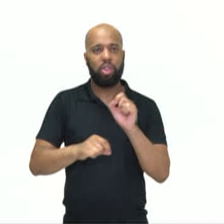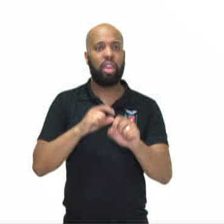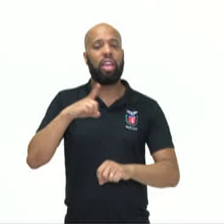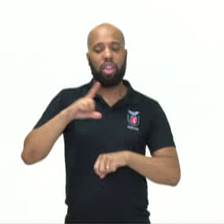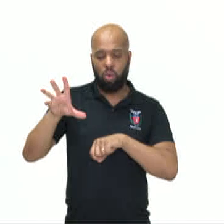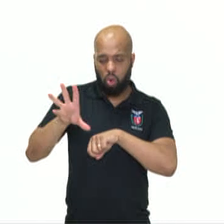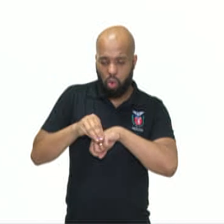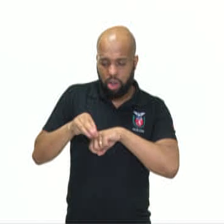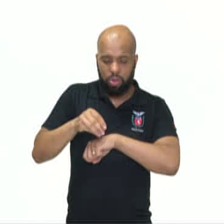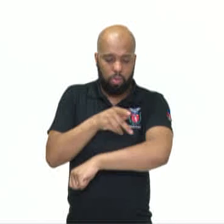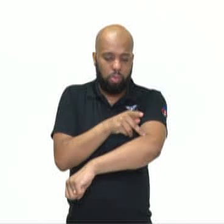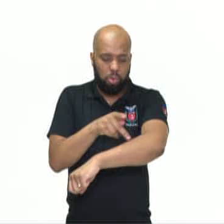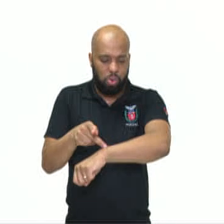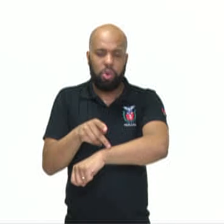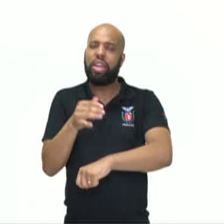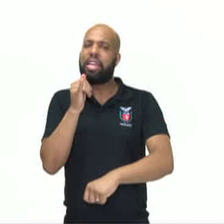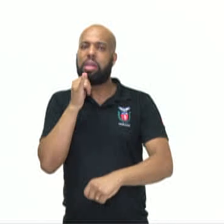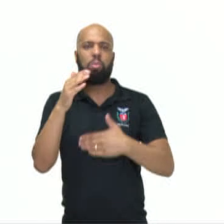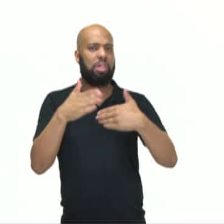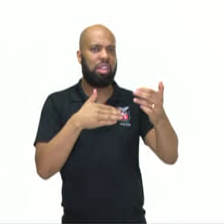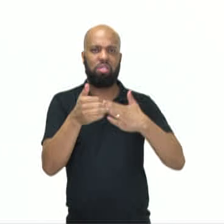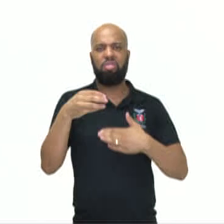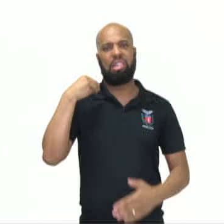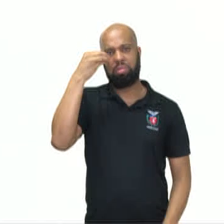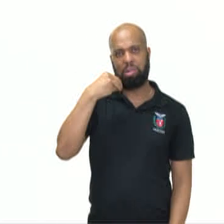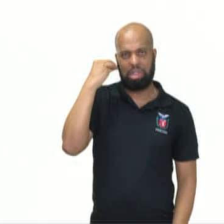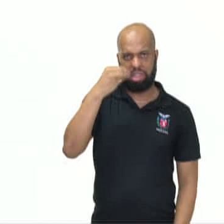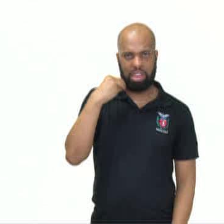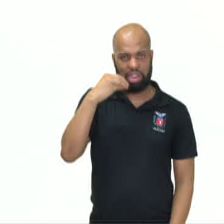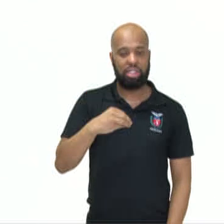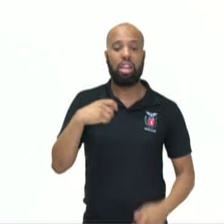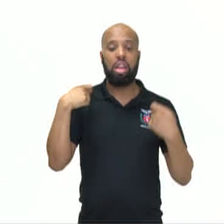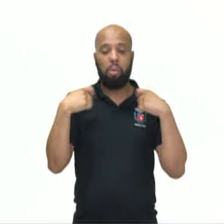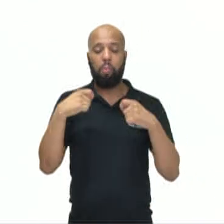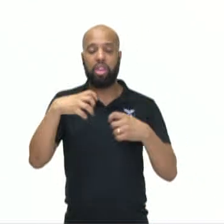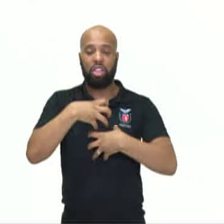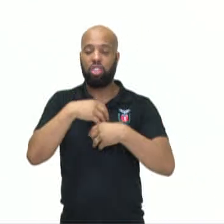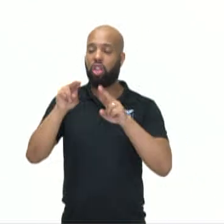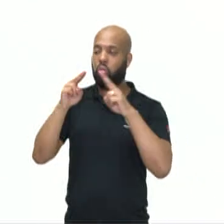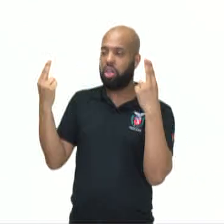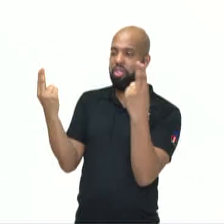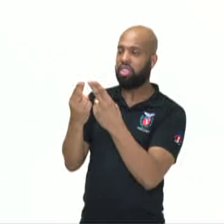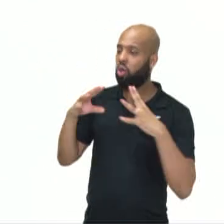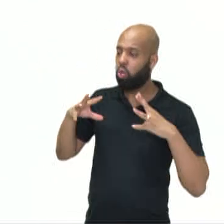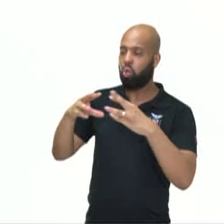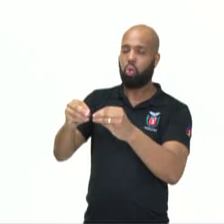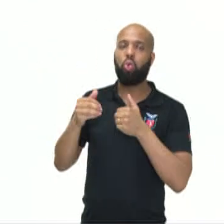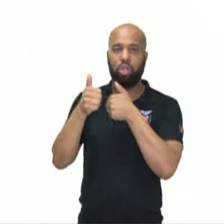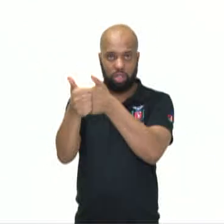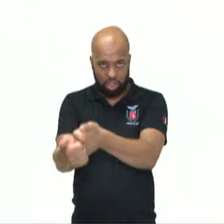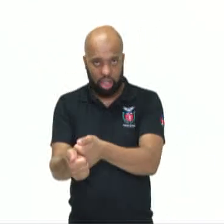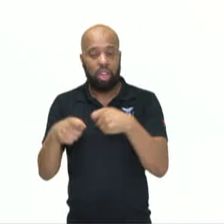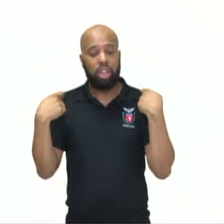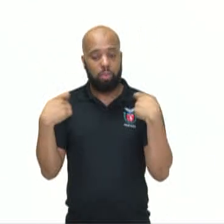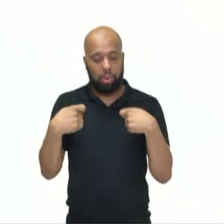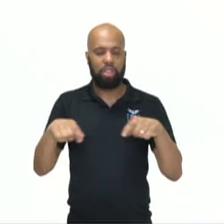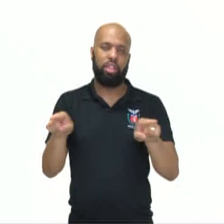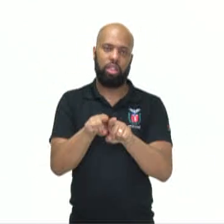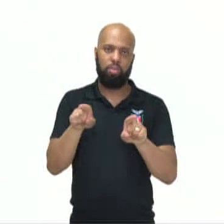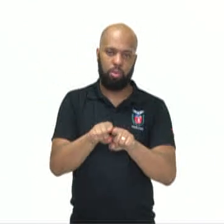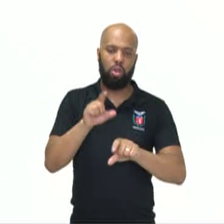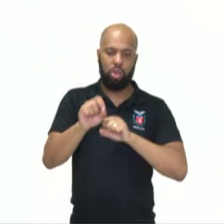conhecimento puro, aquele que não depende da experiência, deve ser universal e necessário, ou seja, o conhecimento